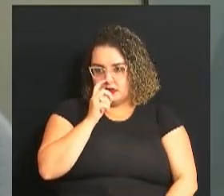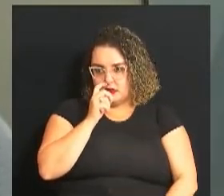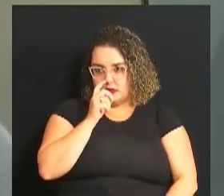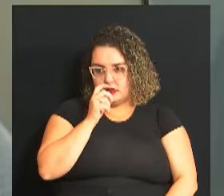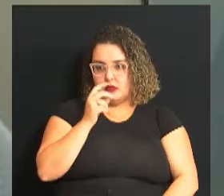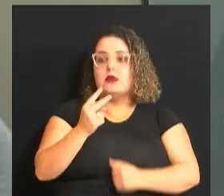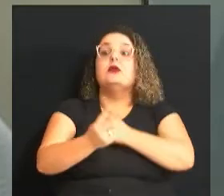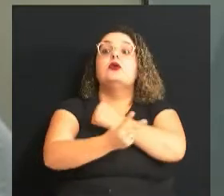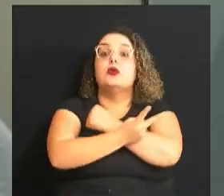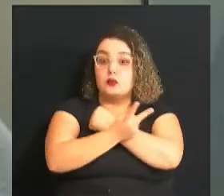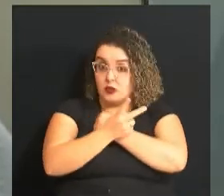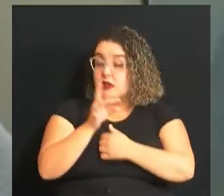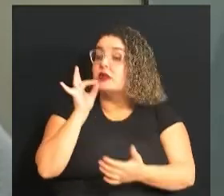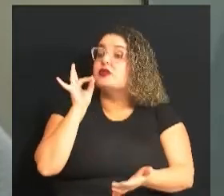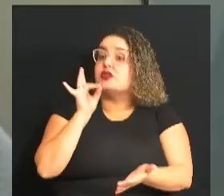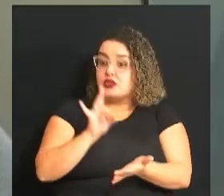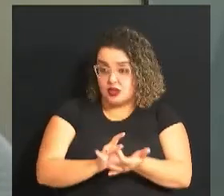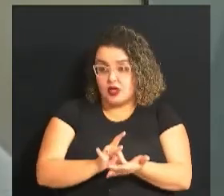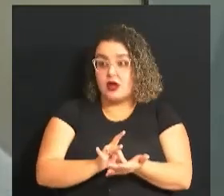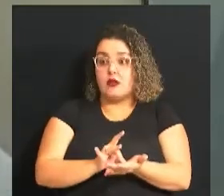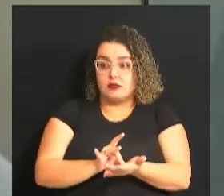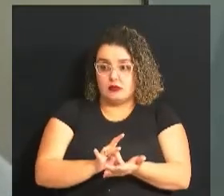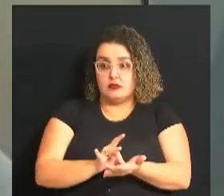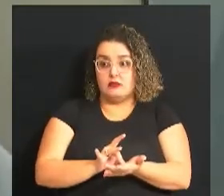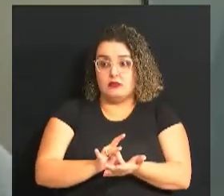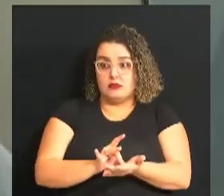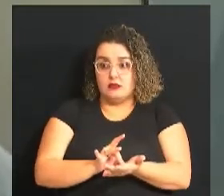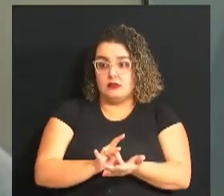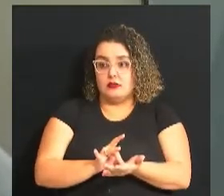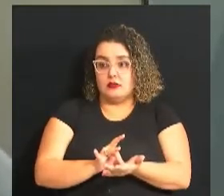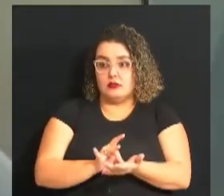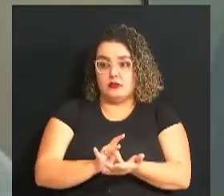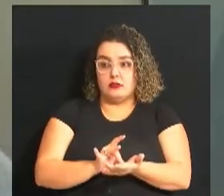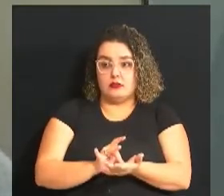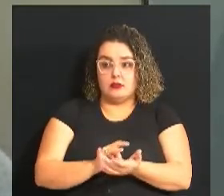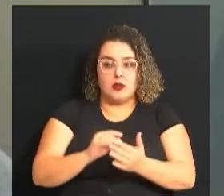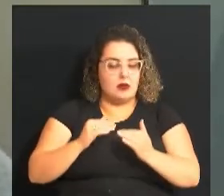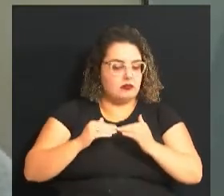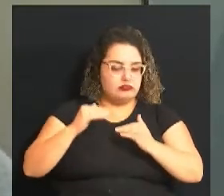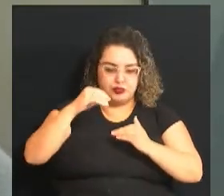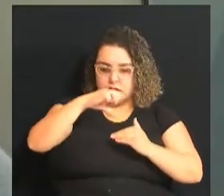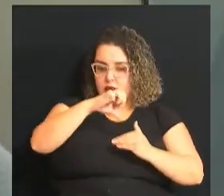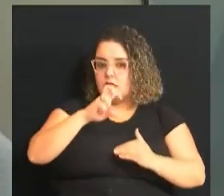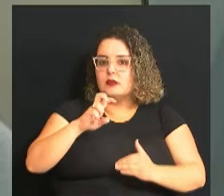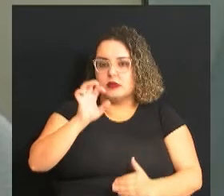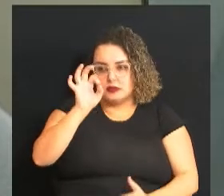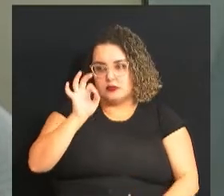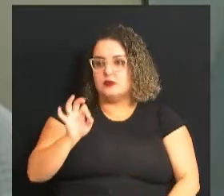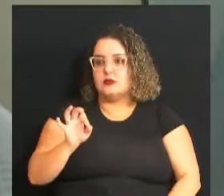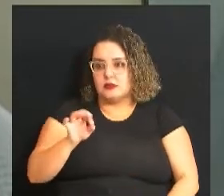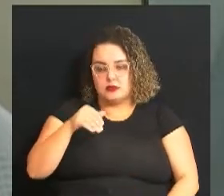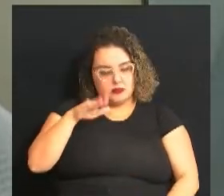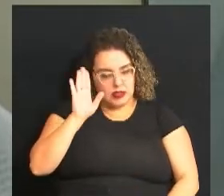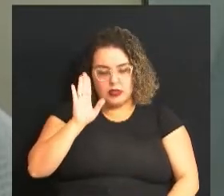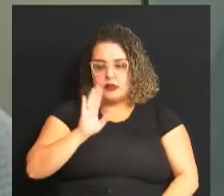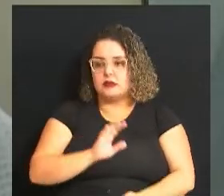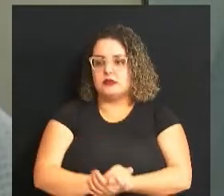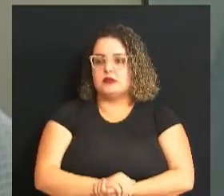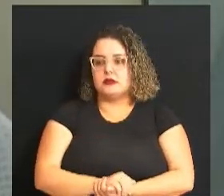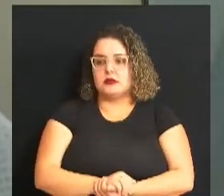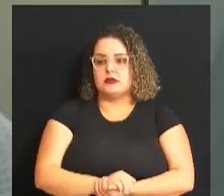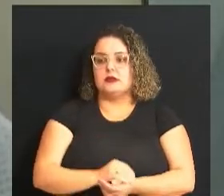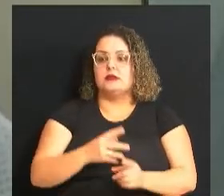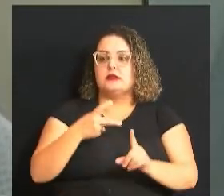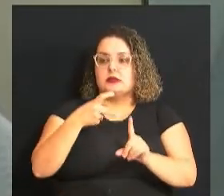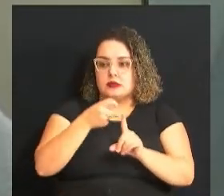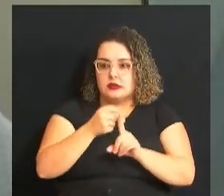protegem mesmo, tá? Tem uma proteção superior a 95%. Essa vacina da